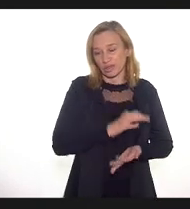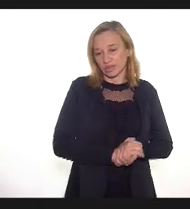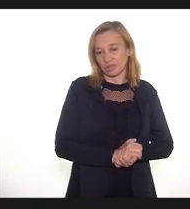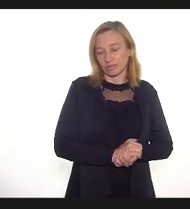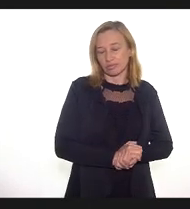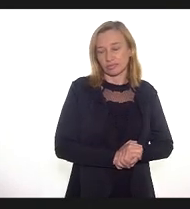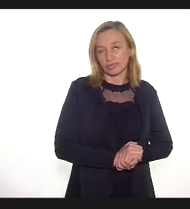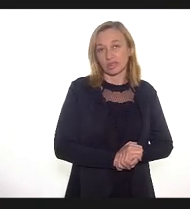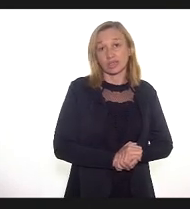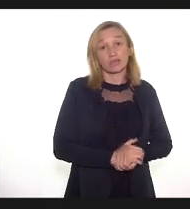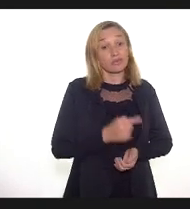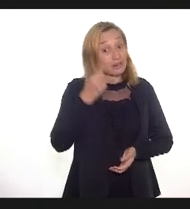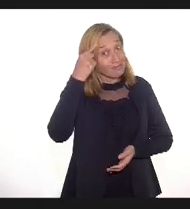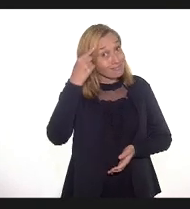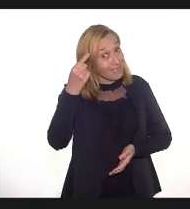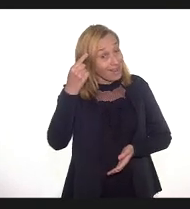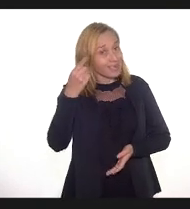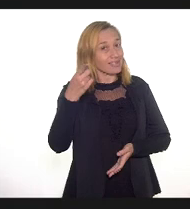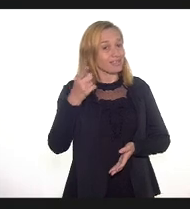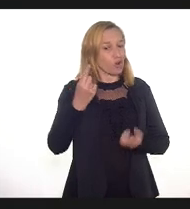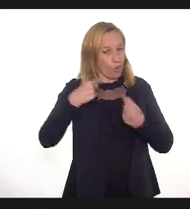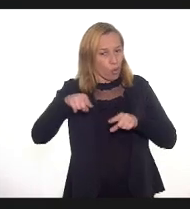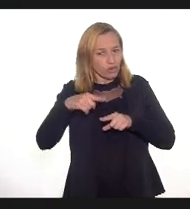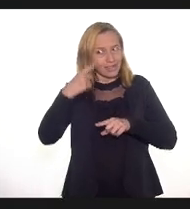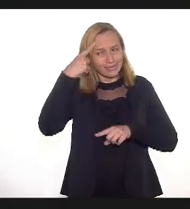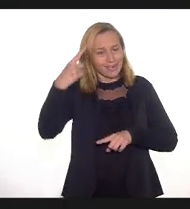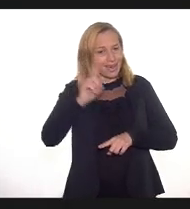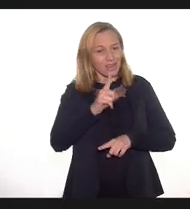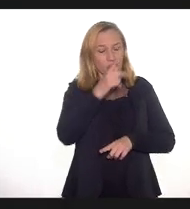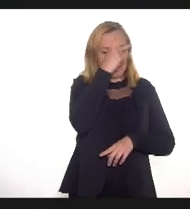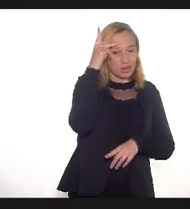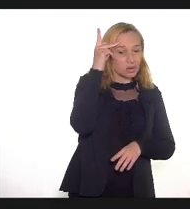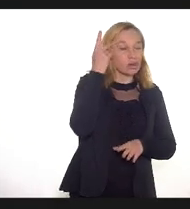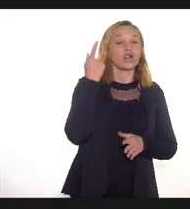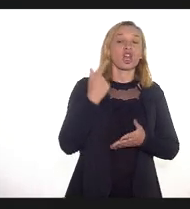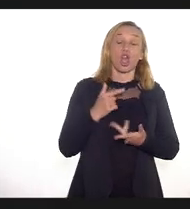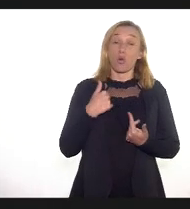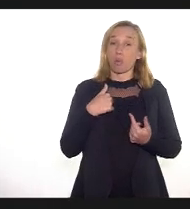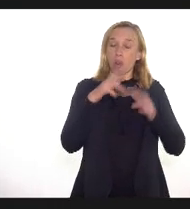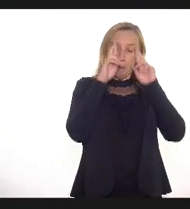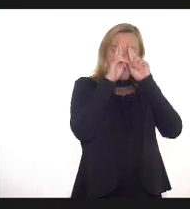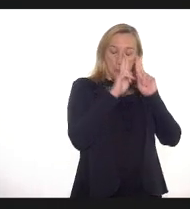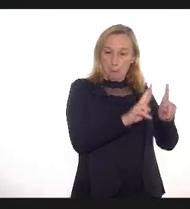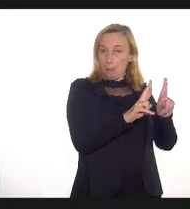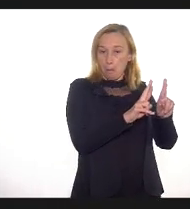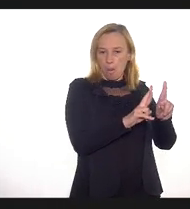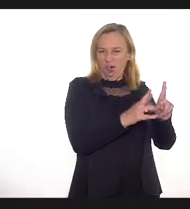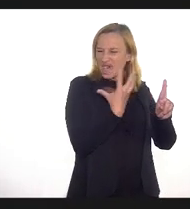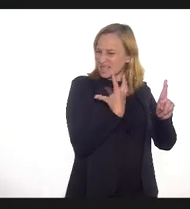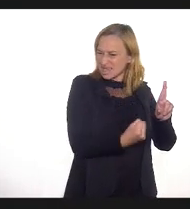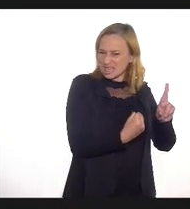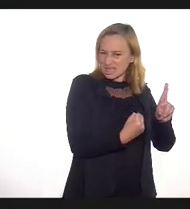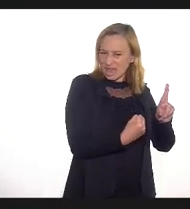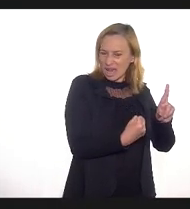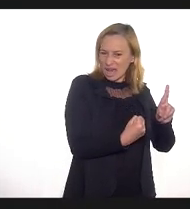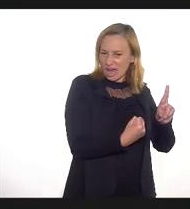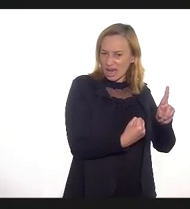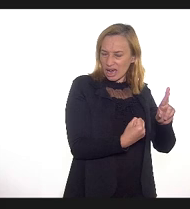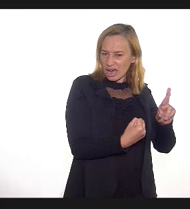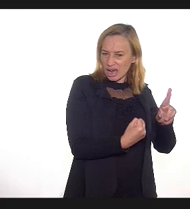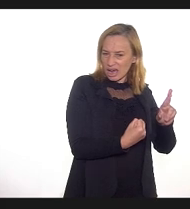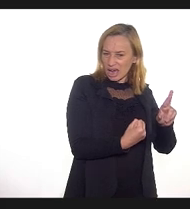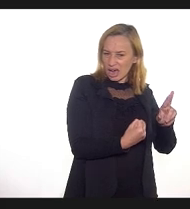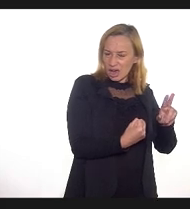Para que fique no campo da ideia. Eu combato ideias, não combato pessoas. Então, eu não posso respeitar a opinião de quem combate